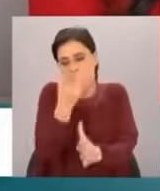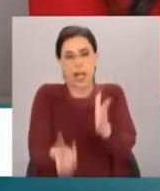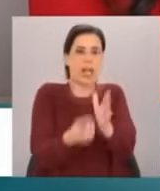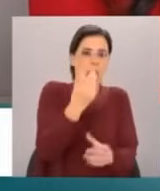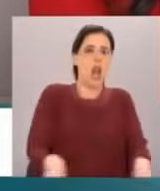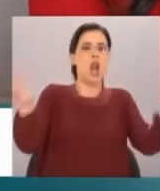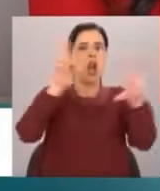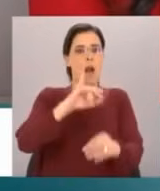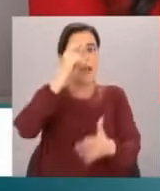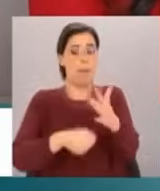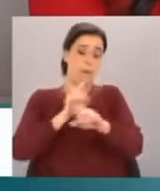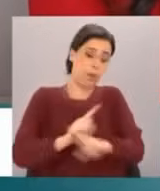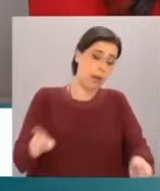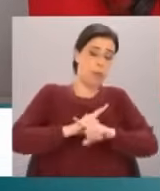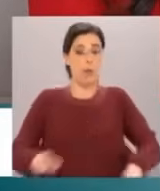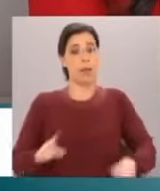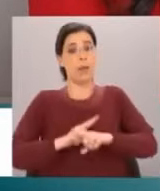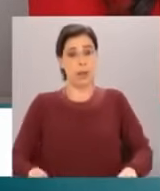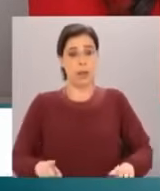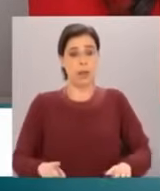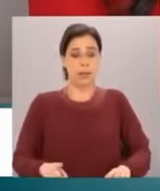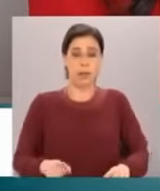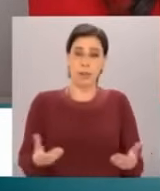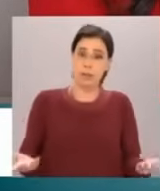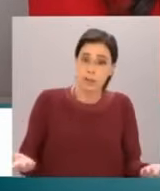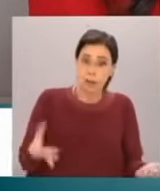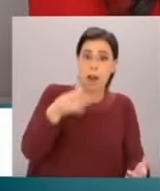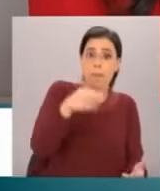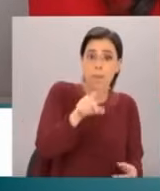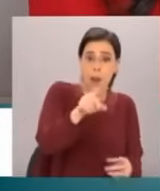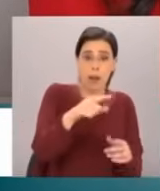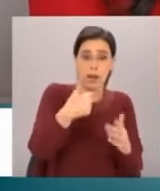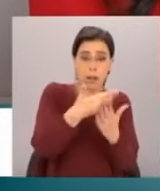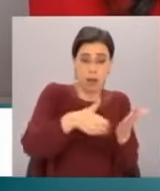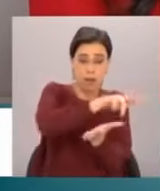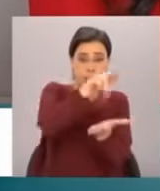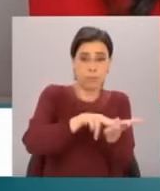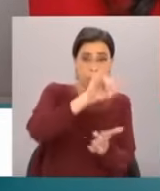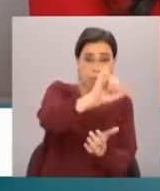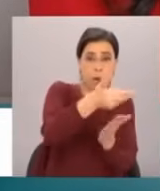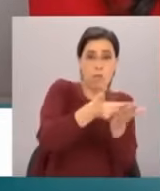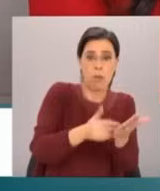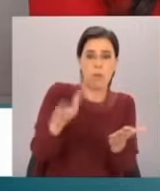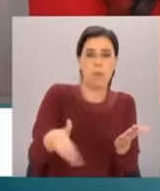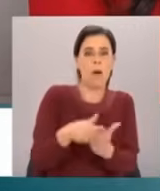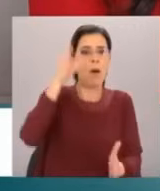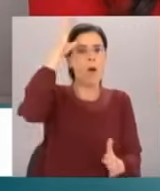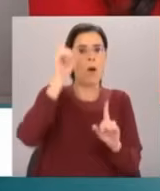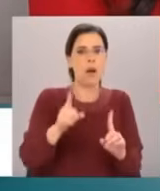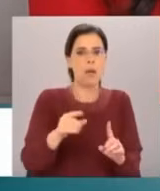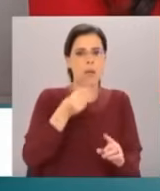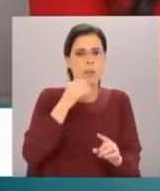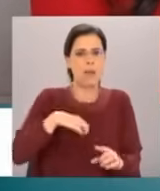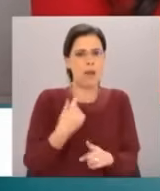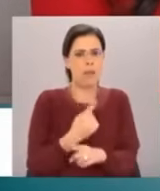criar criar novos impostos proibido proibido proibido o pai tem uma Moção aprovada no parte dele que propõe que até os animais têm